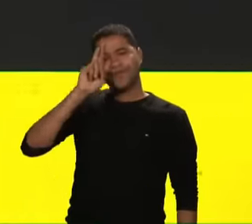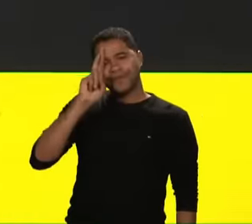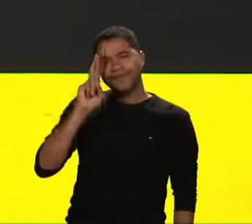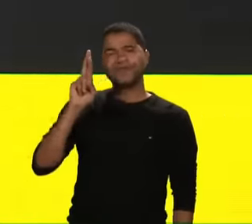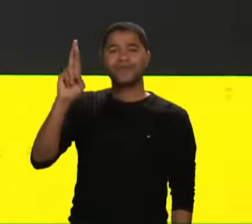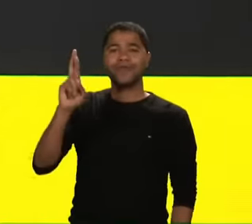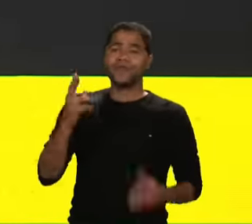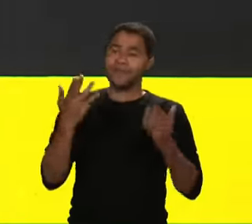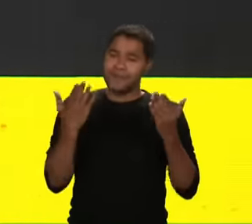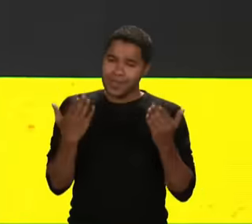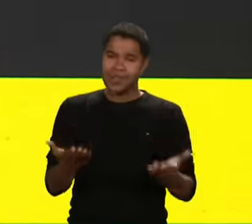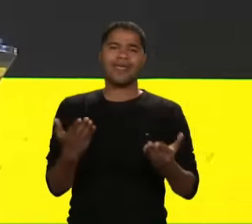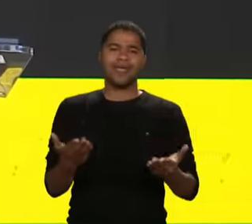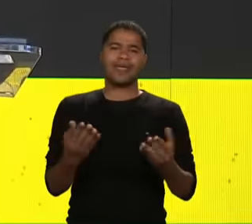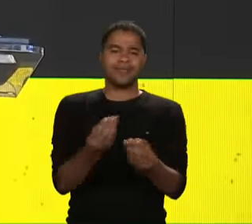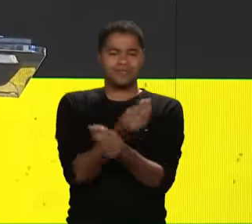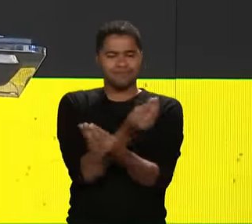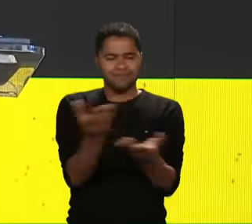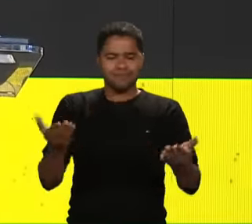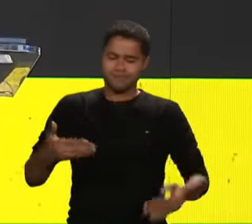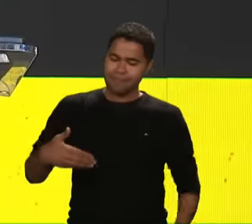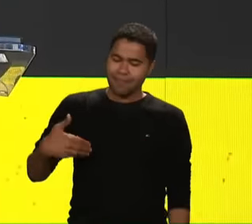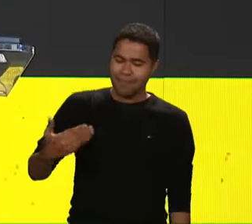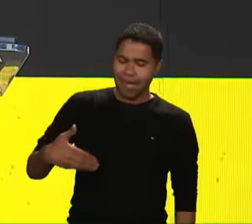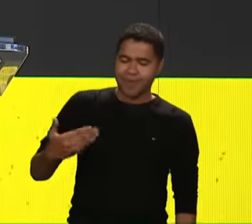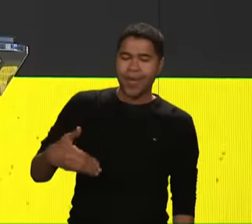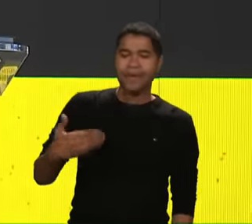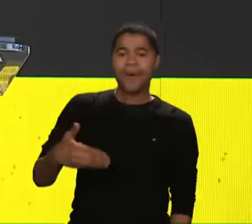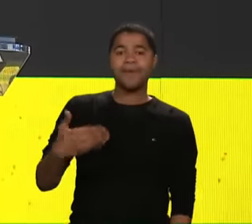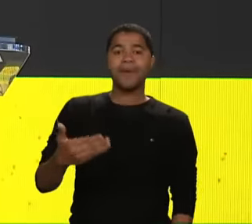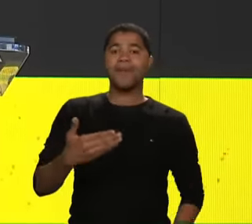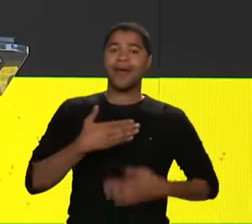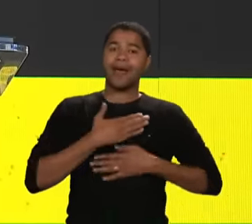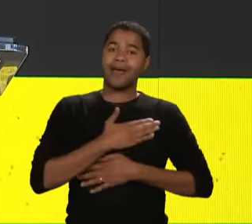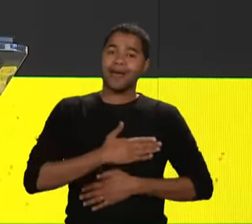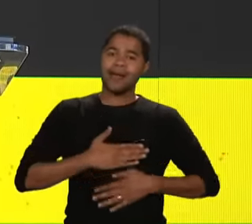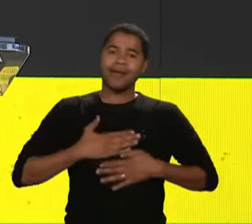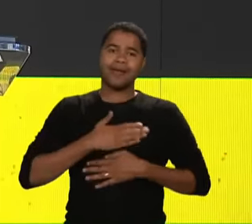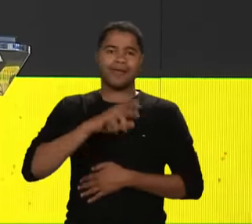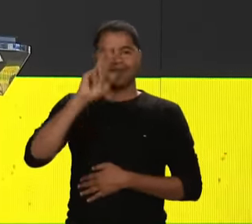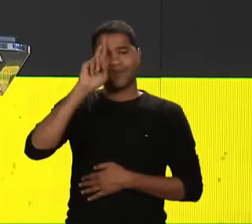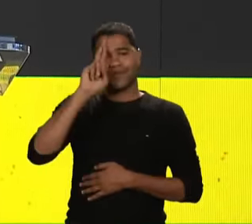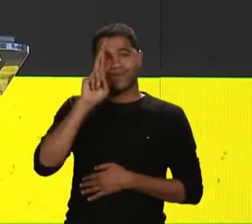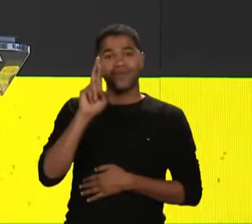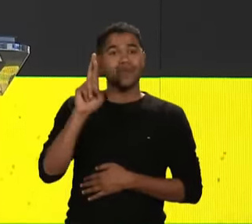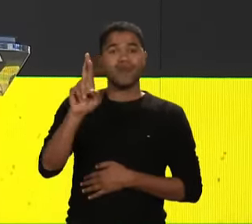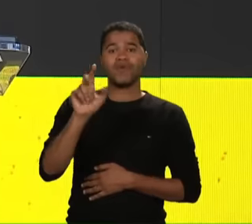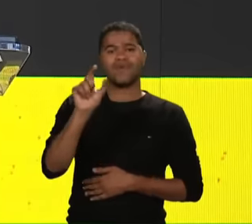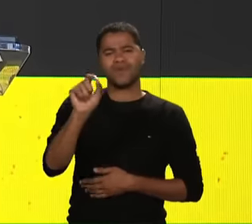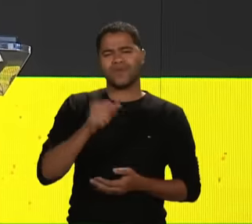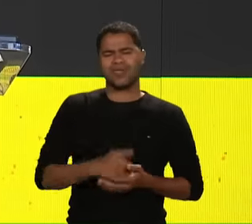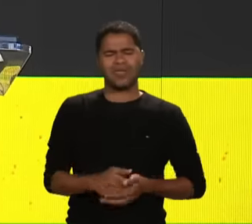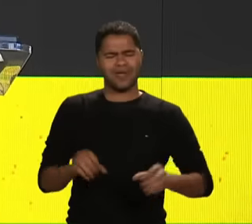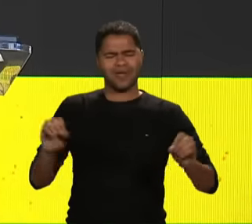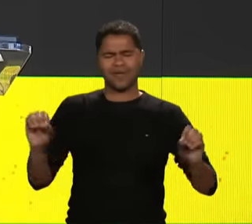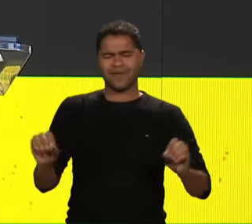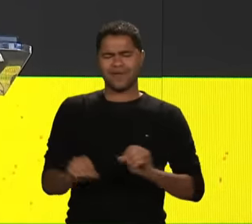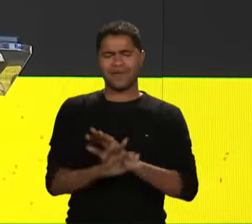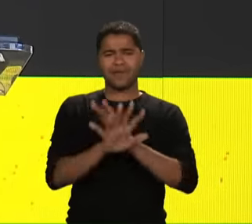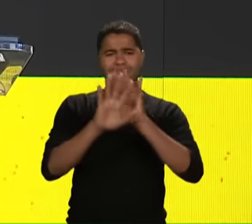É isso que vai trazendo cada vez mais o quê? Isso que agrada ao Senhor de uma maneira tão